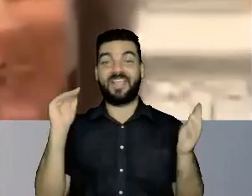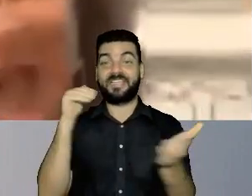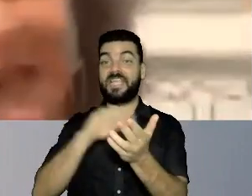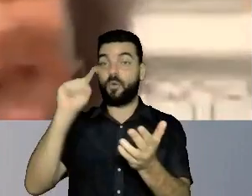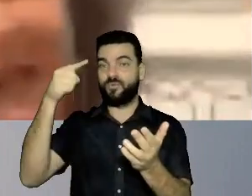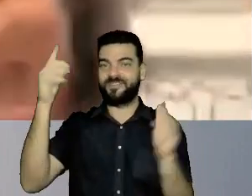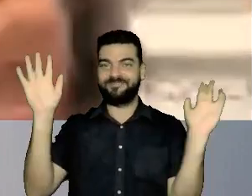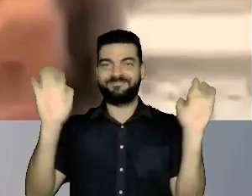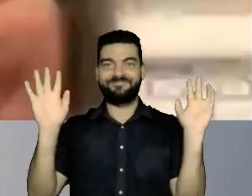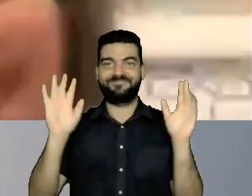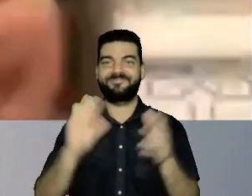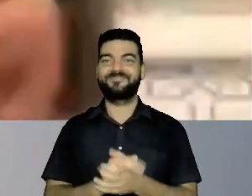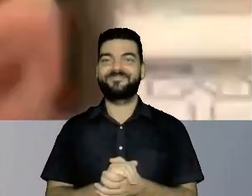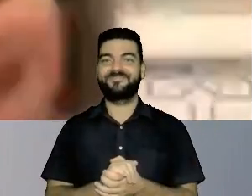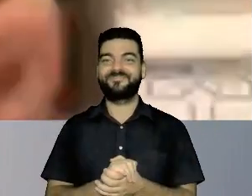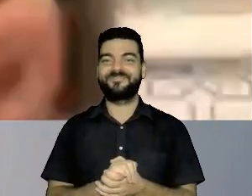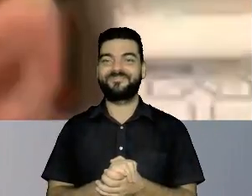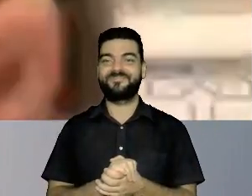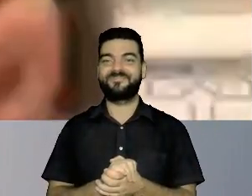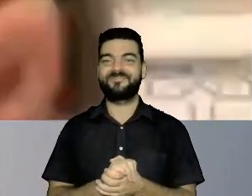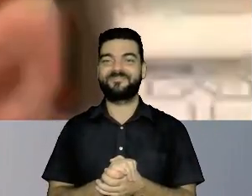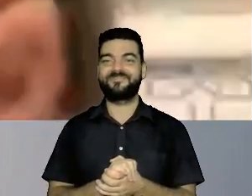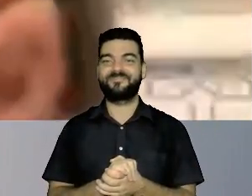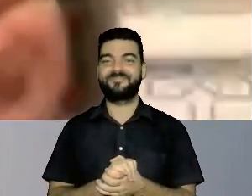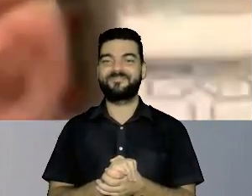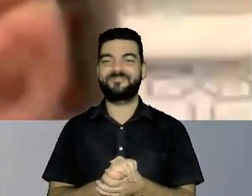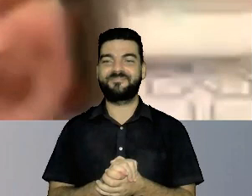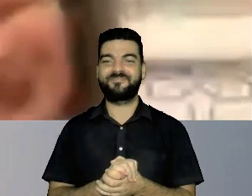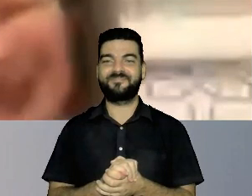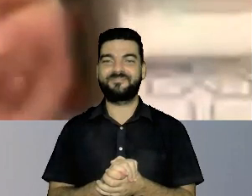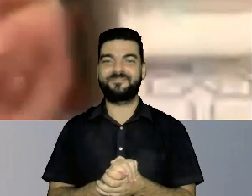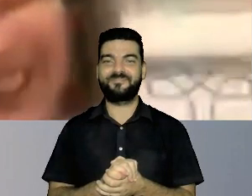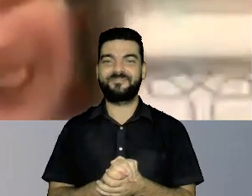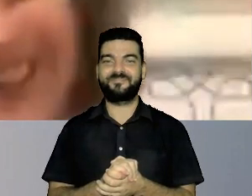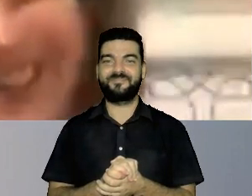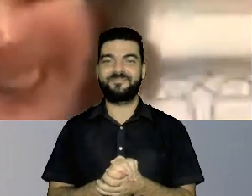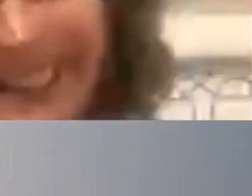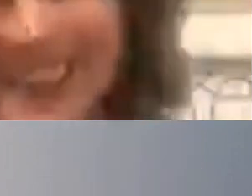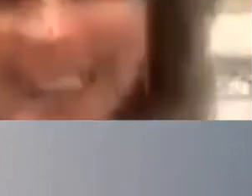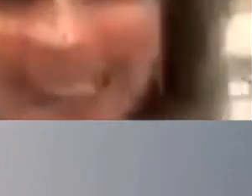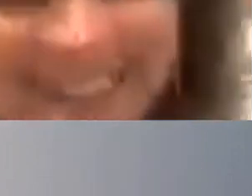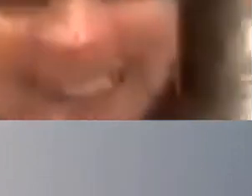Tchau, obrigada. Tchau, foi um prazer, gente. Foi um prazer para mim.